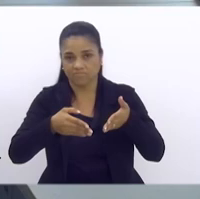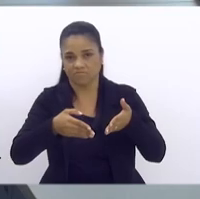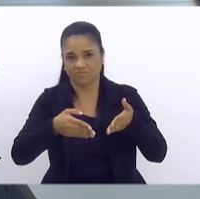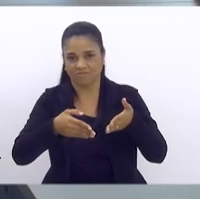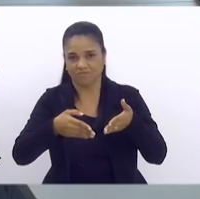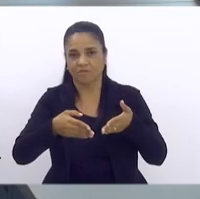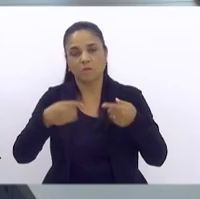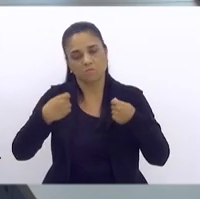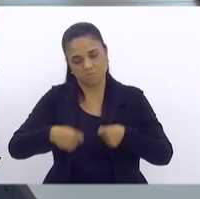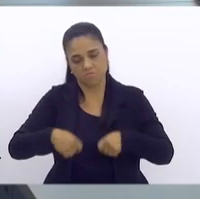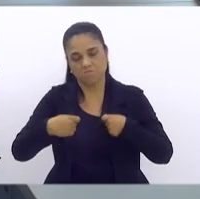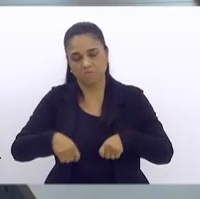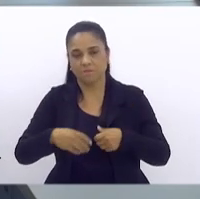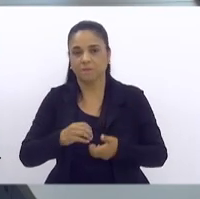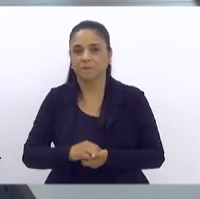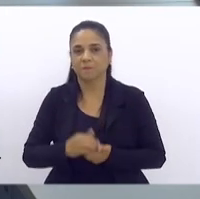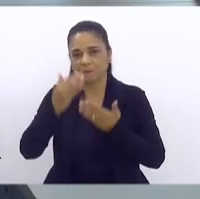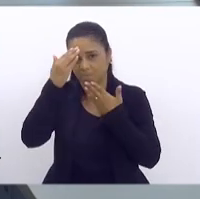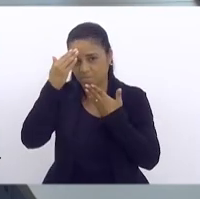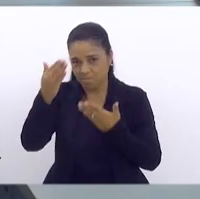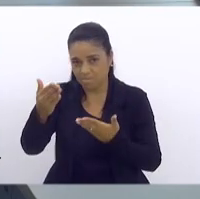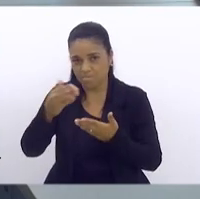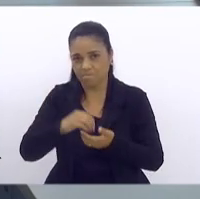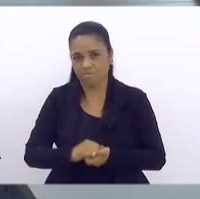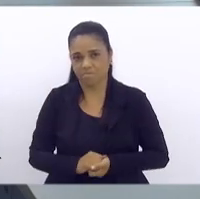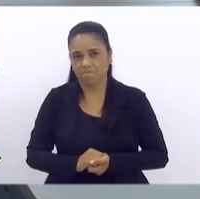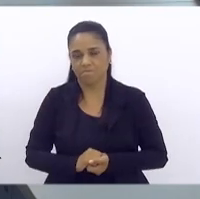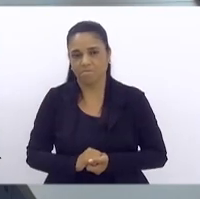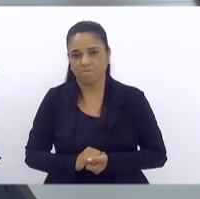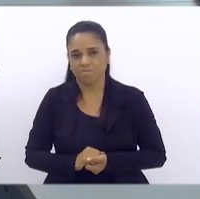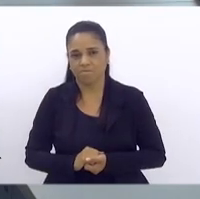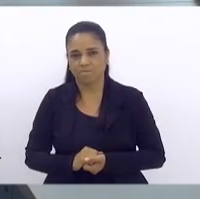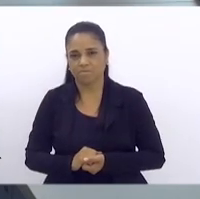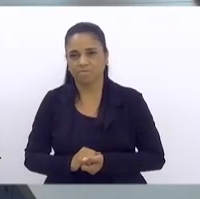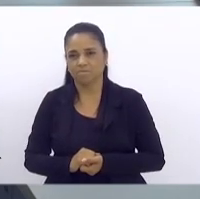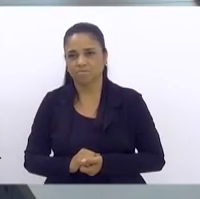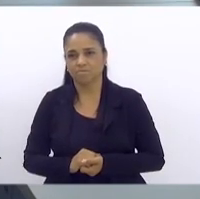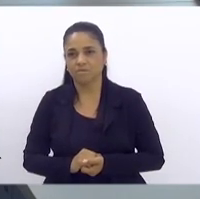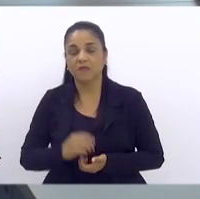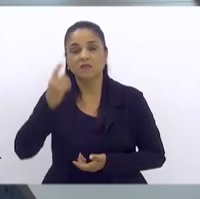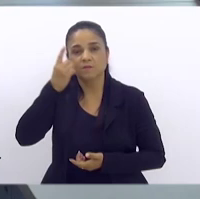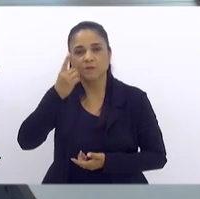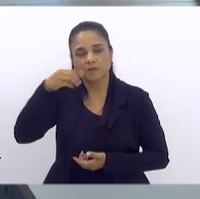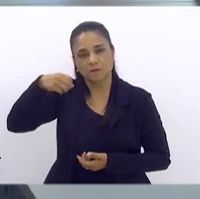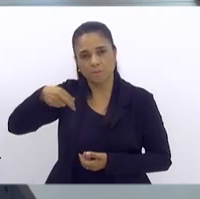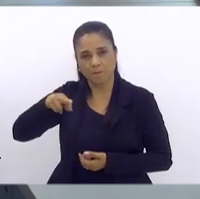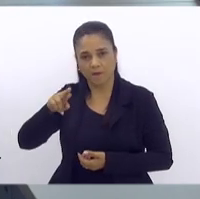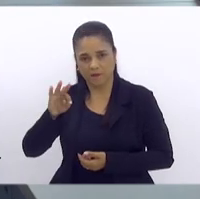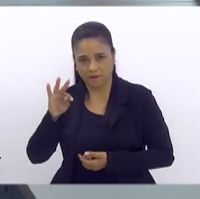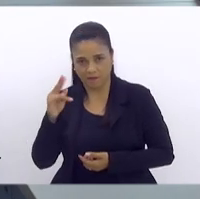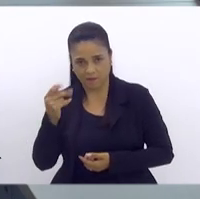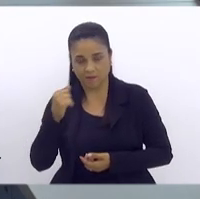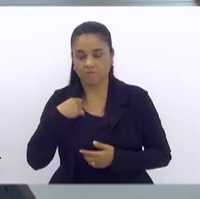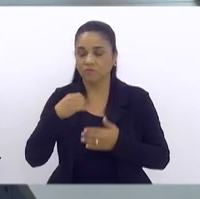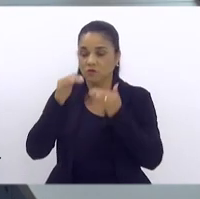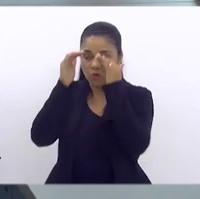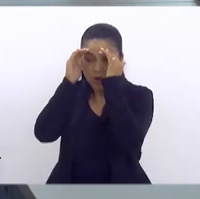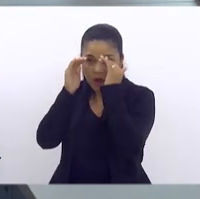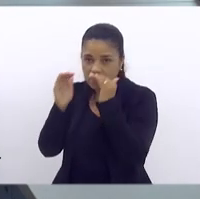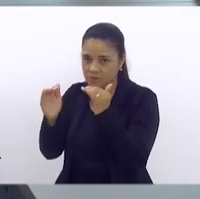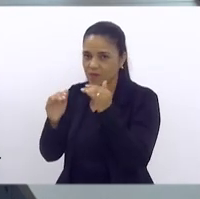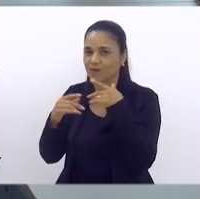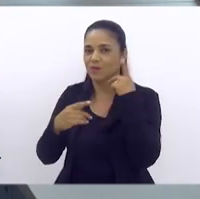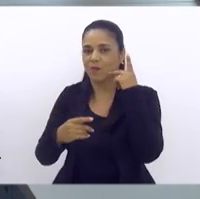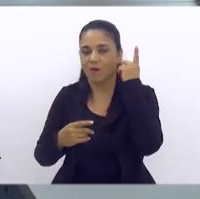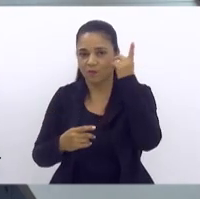nesse caso. Obrigada. Eu que agradeço. Deputada Marta Rocha. Pois não. Com todo respeito ao deputado Luiz Paulo, se